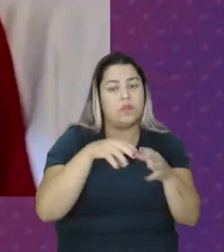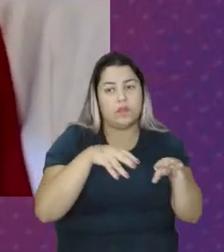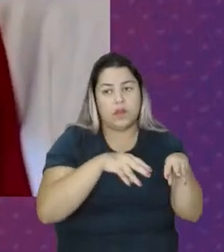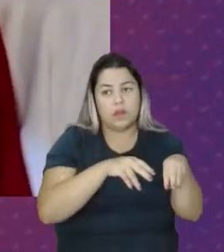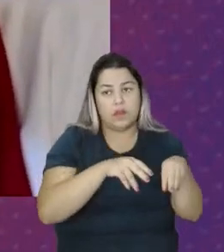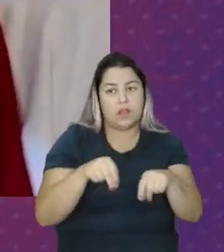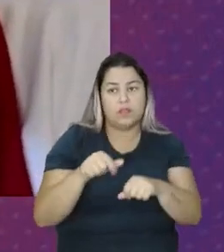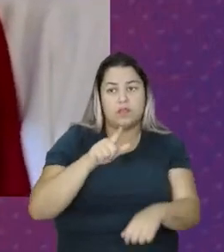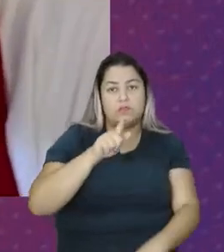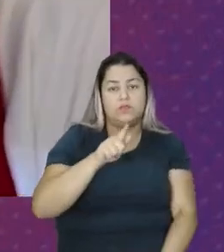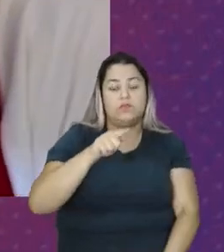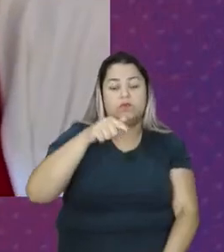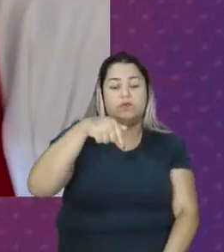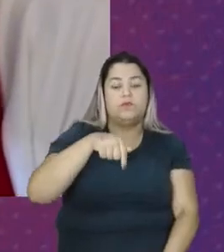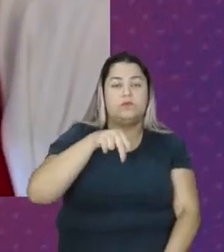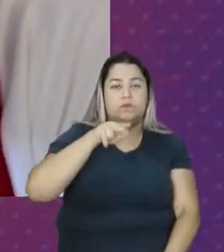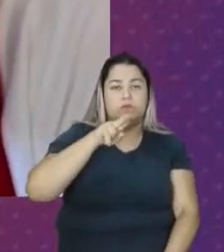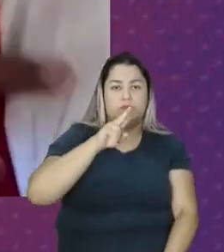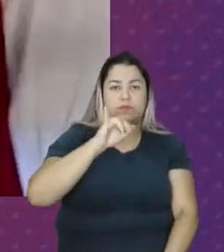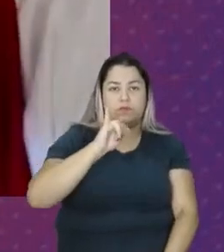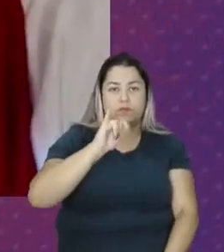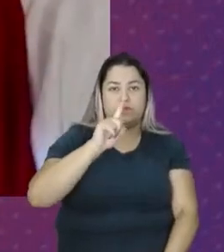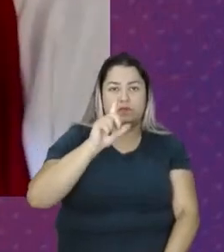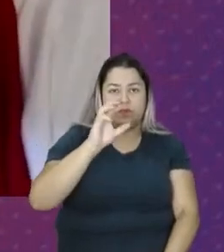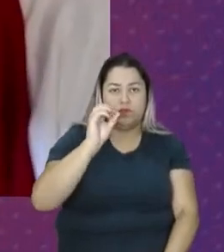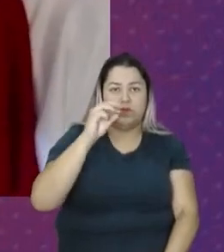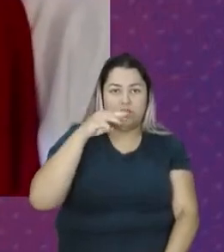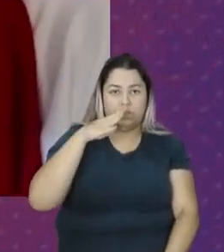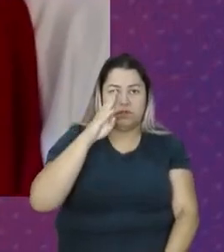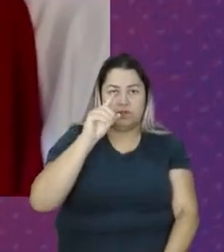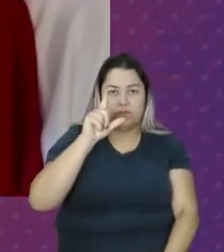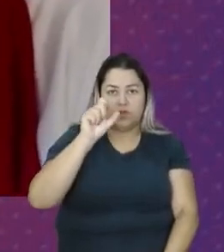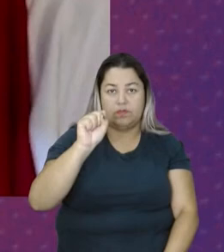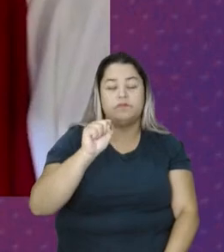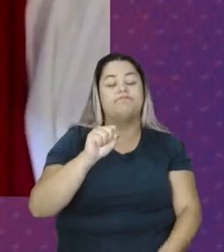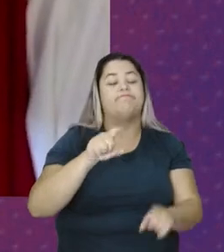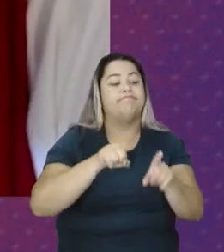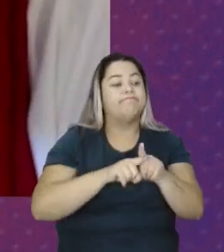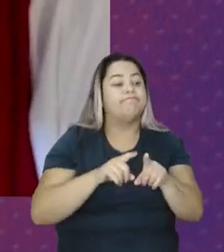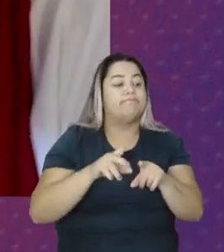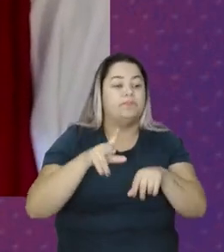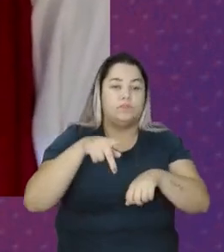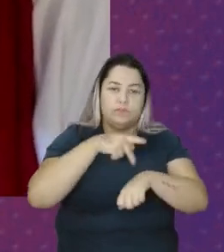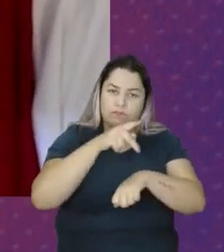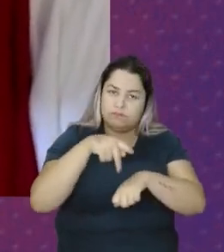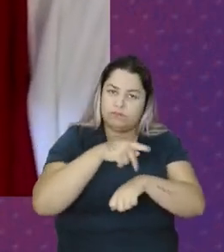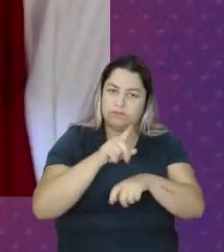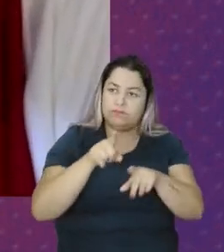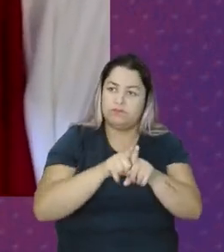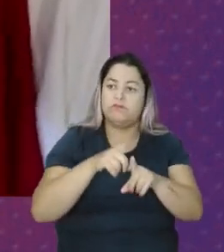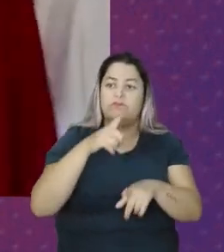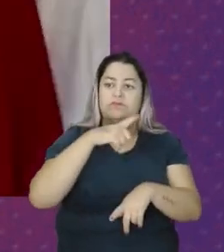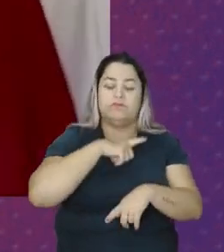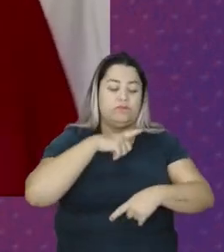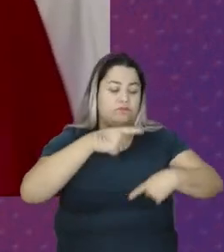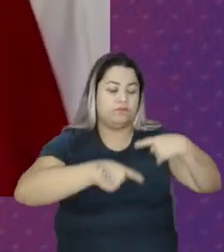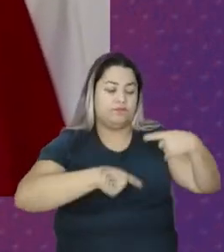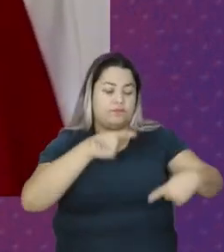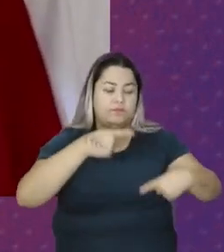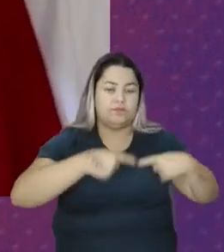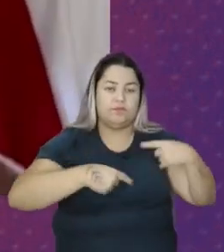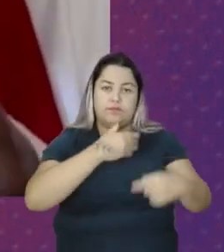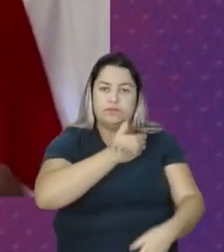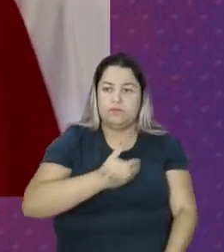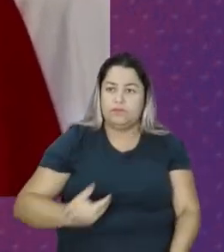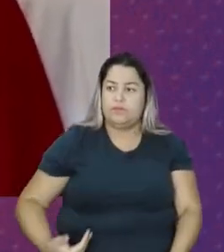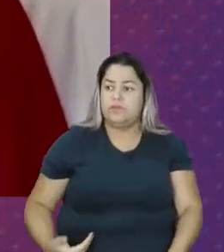população quilombola no interior do nosso país. É necessário que nós tenhamos uma política pública